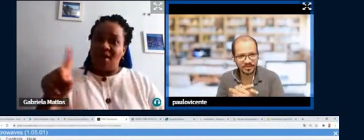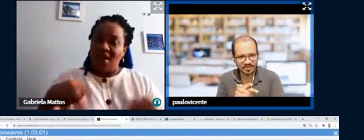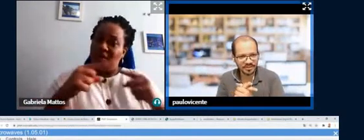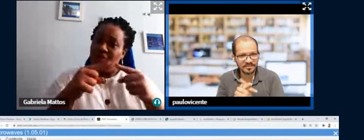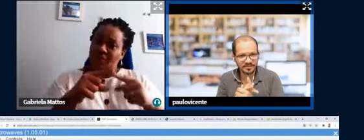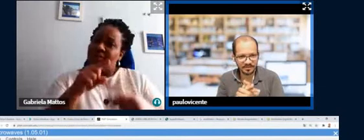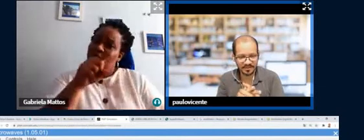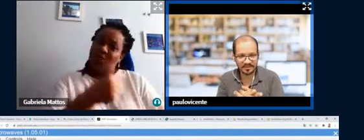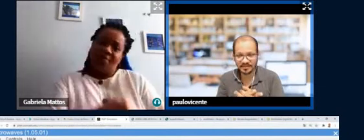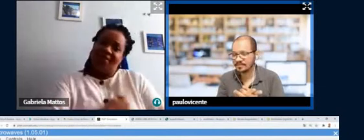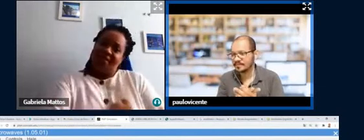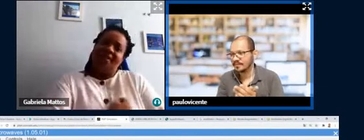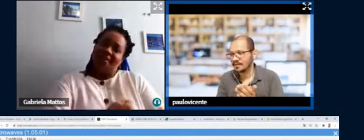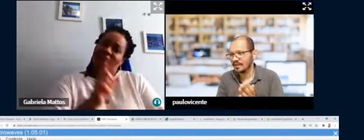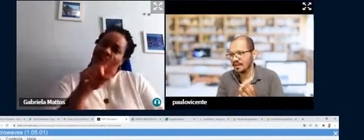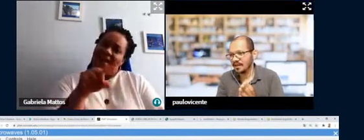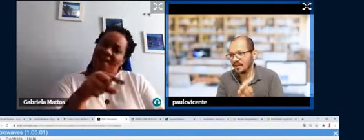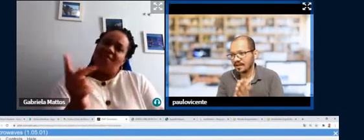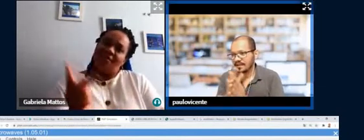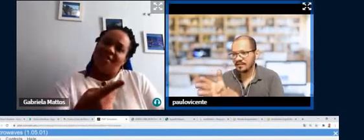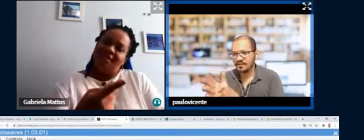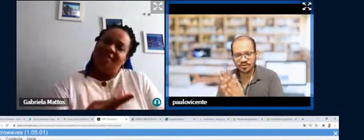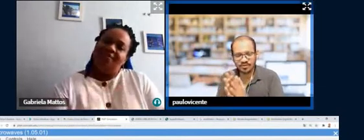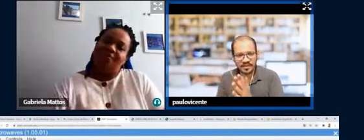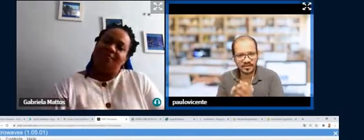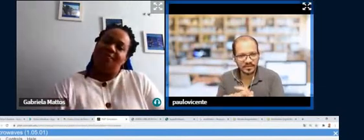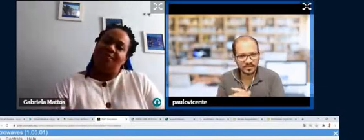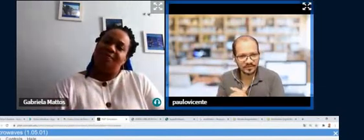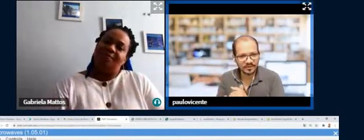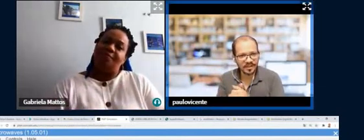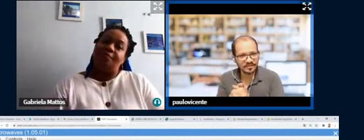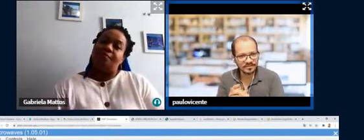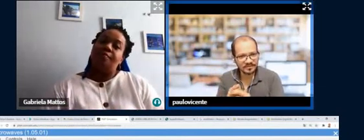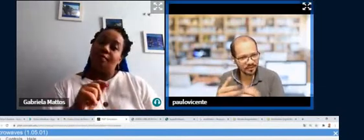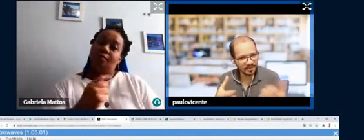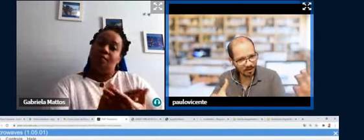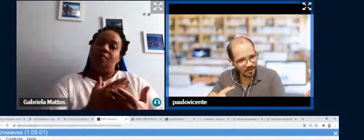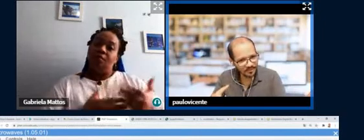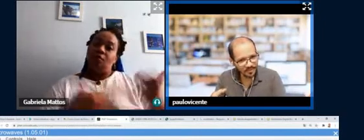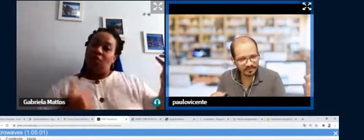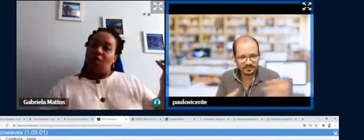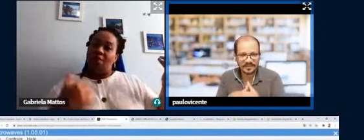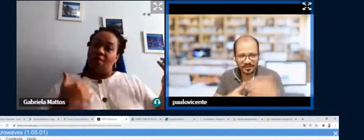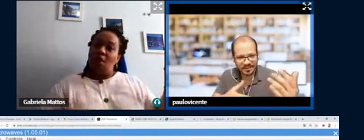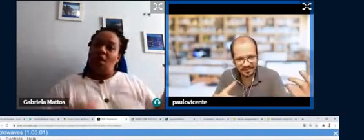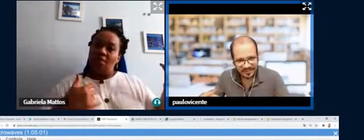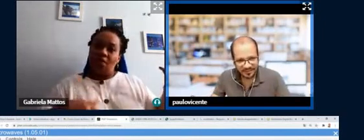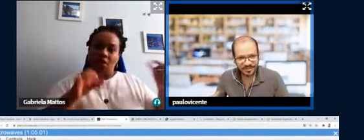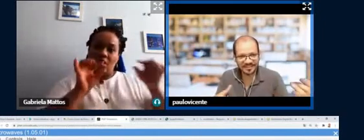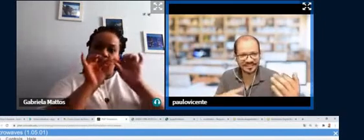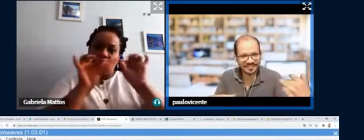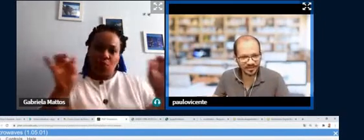no seu cotidiano, que acontece isso. Quem estuda com violão, a corda do violão, acontece